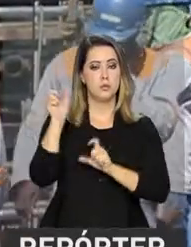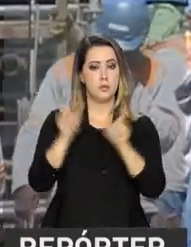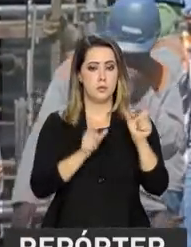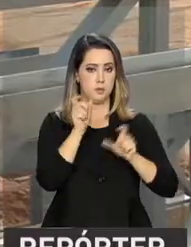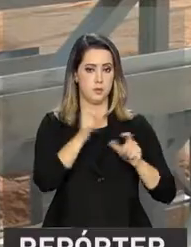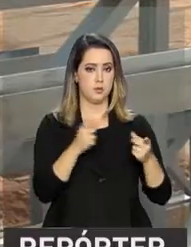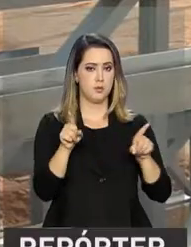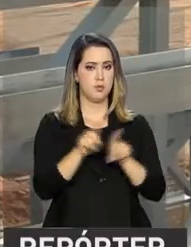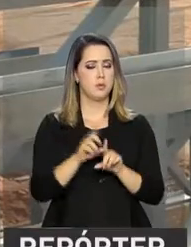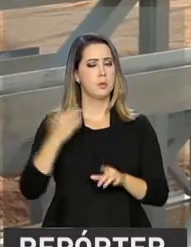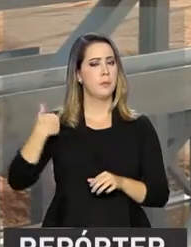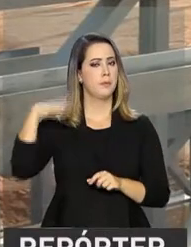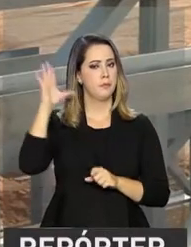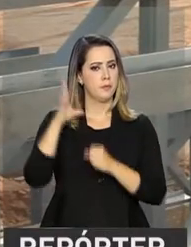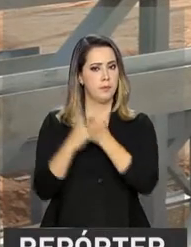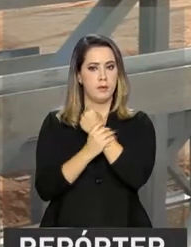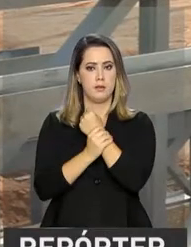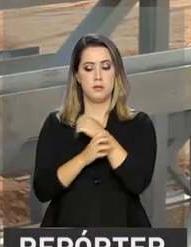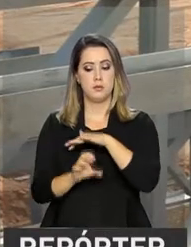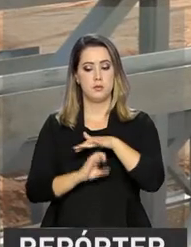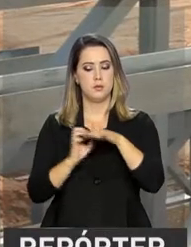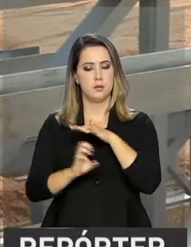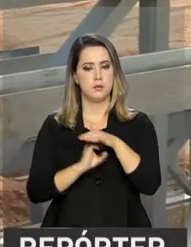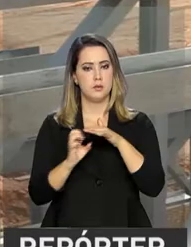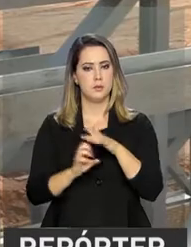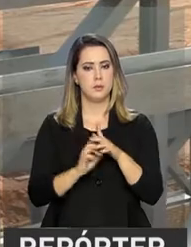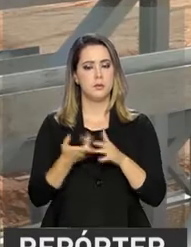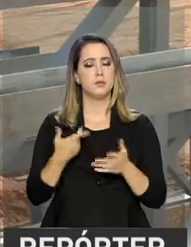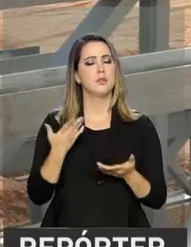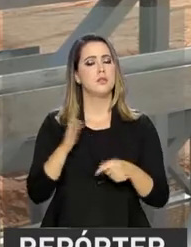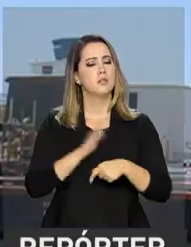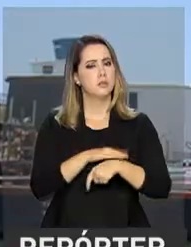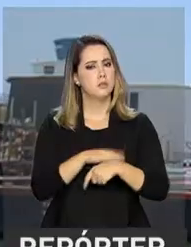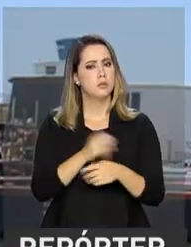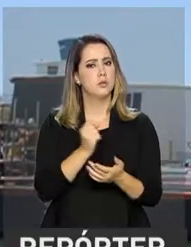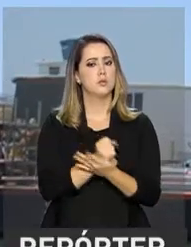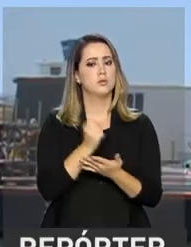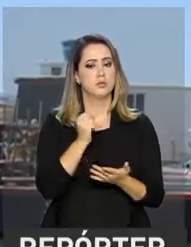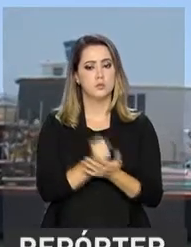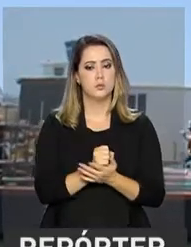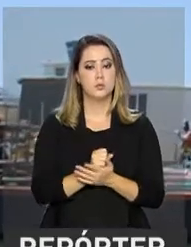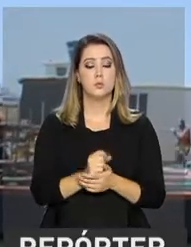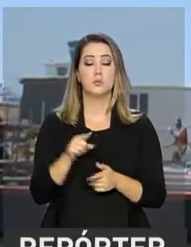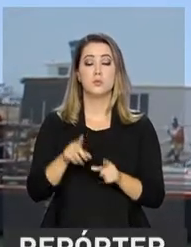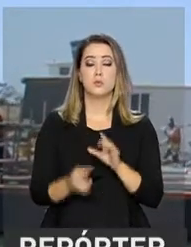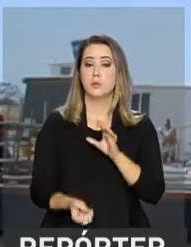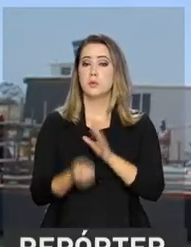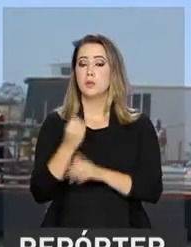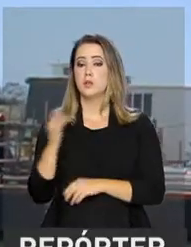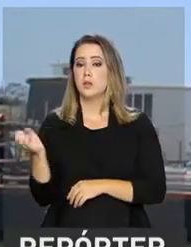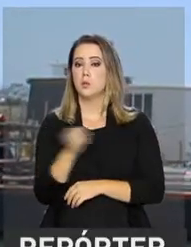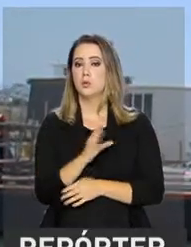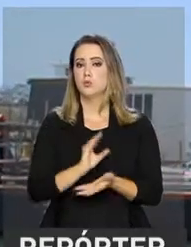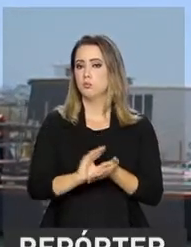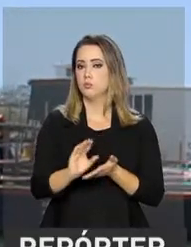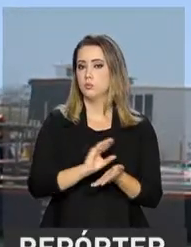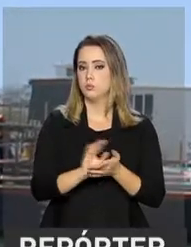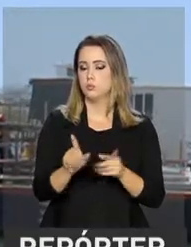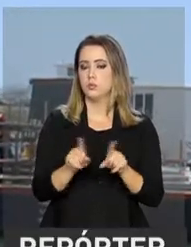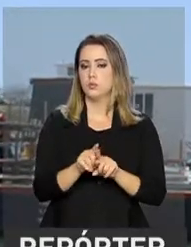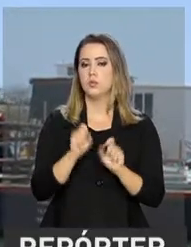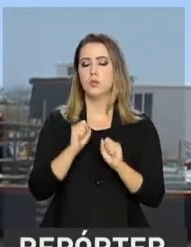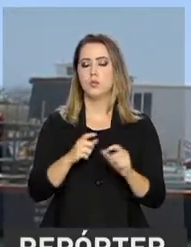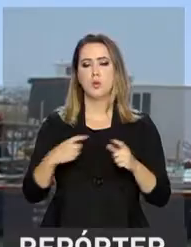e mais segurança para os empregadores na hora de contratar além de gerar novos investimentos e